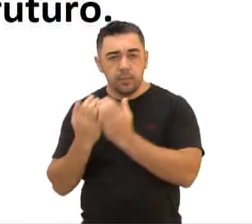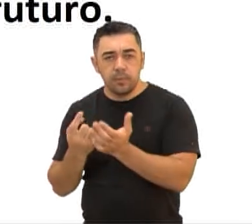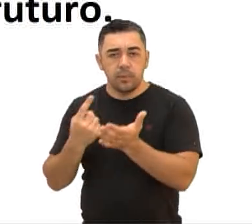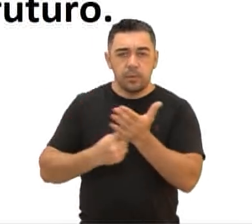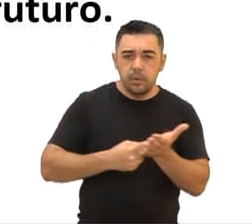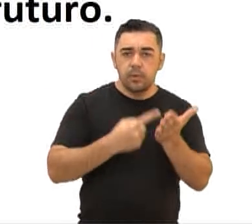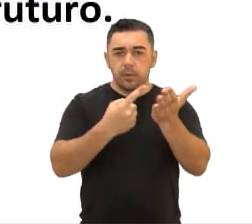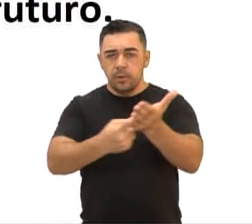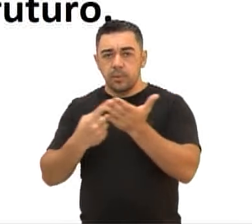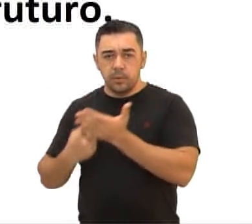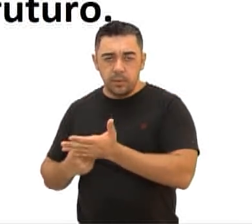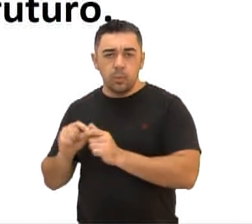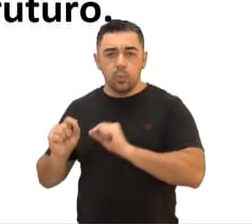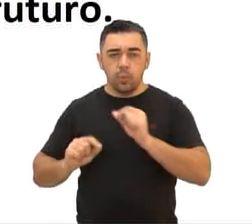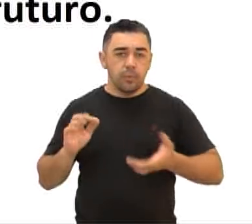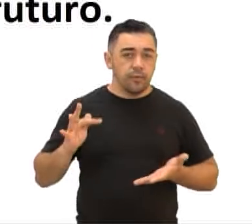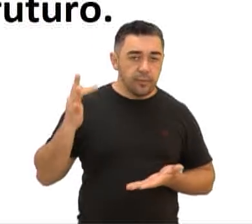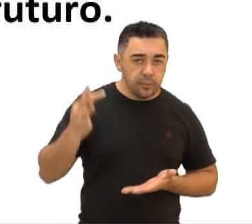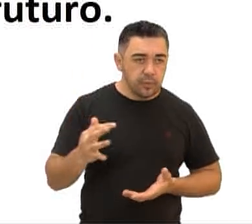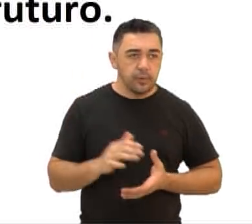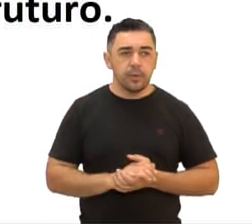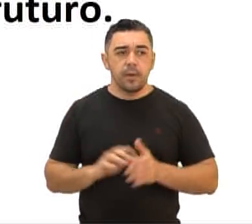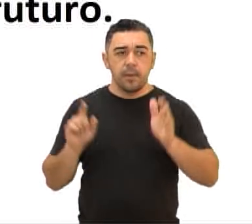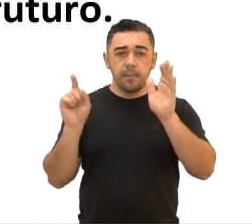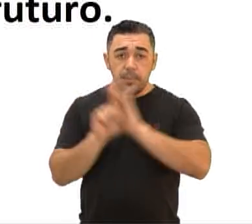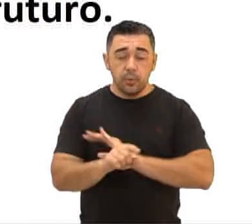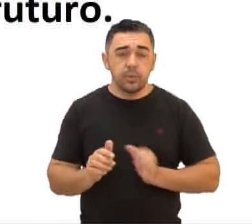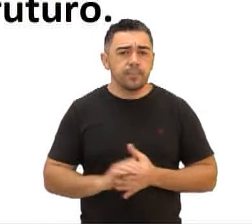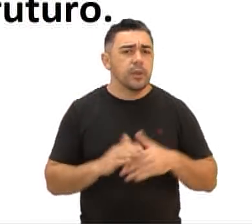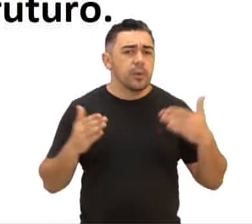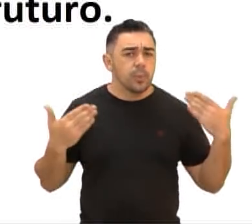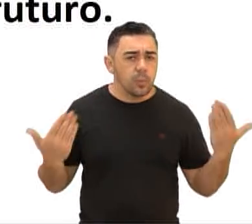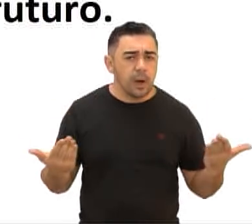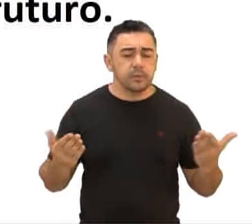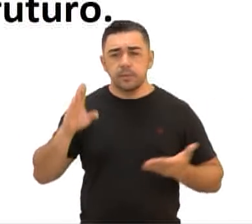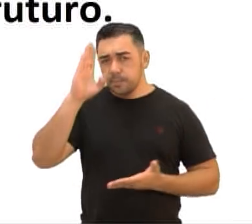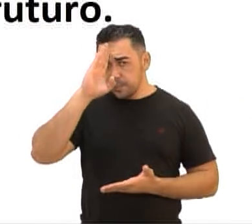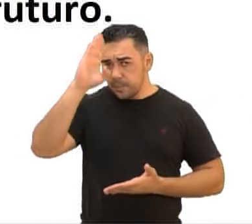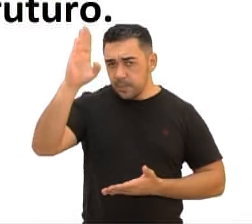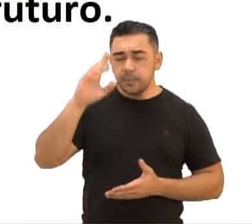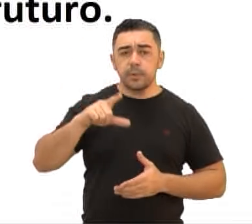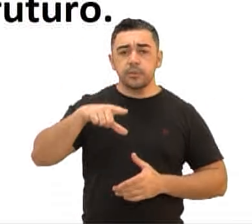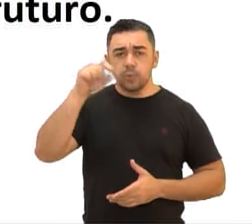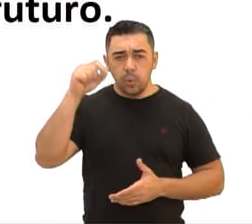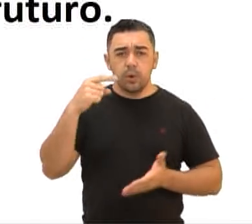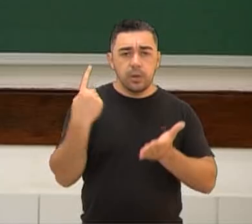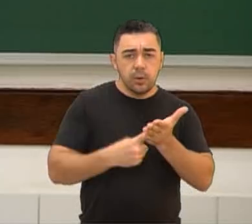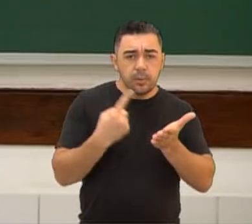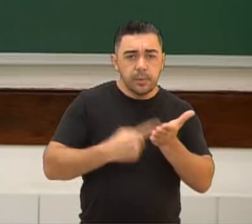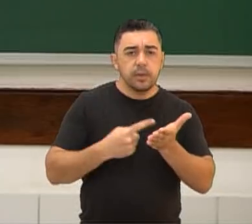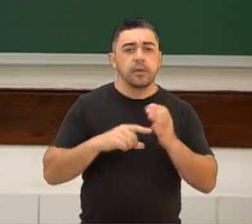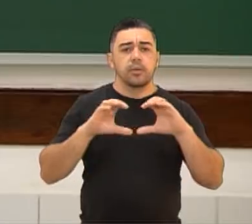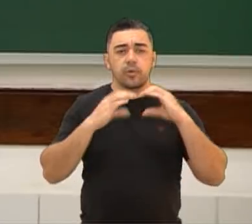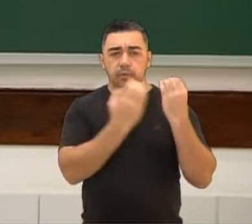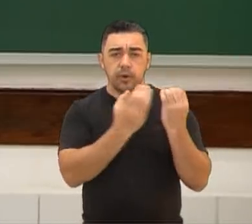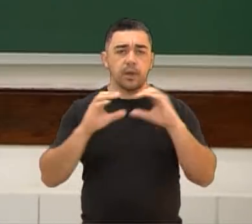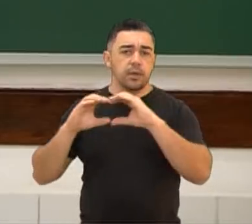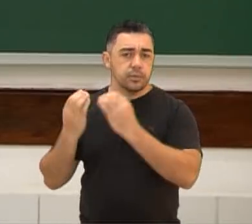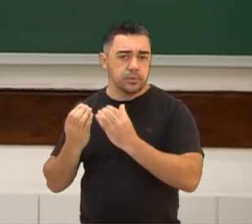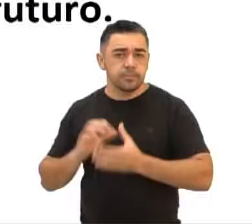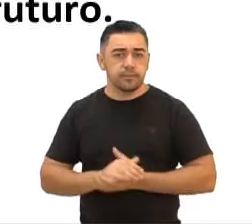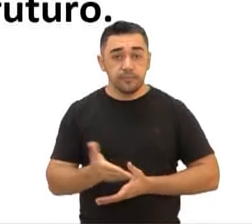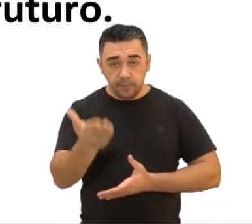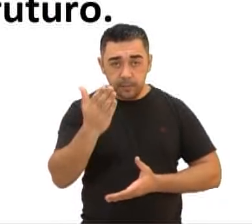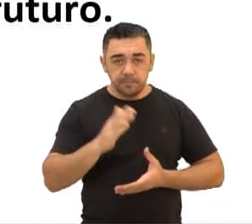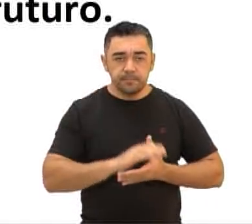tomar decisões sobre o futuro. Pergunta: quais foram as principais decisões tomadas nessas conferências?